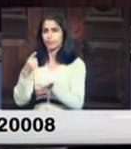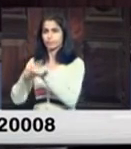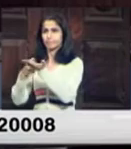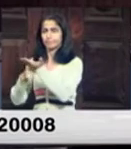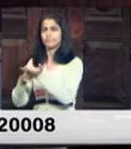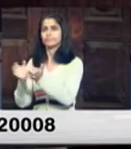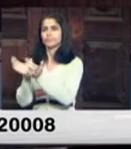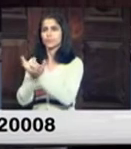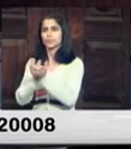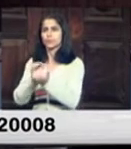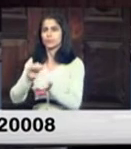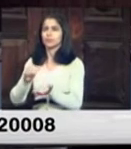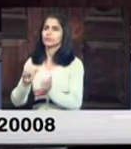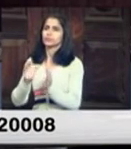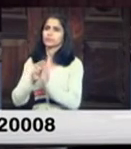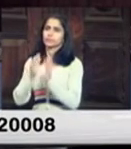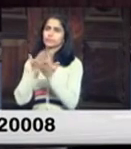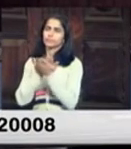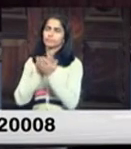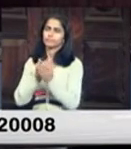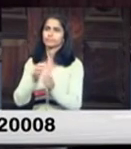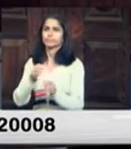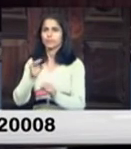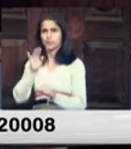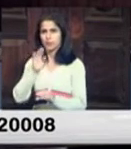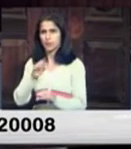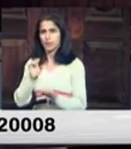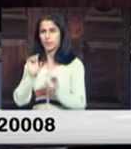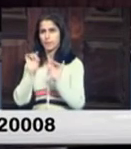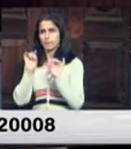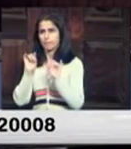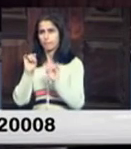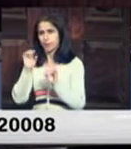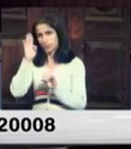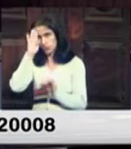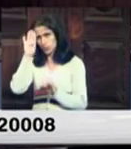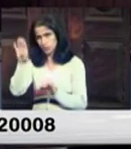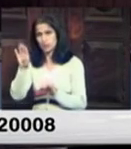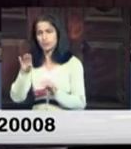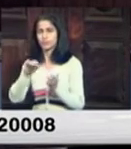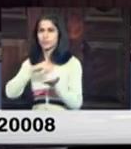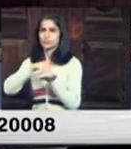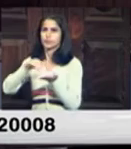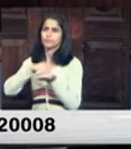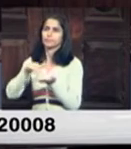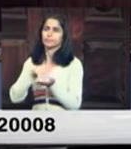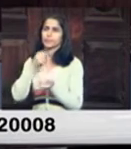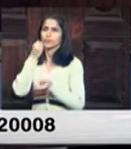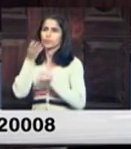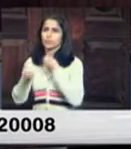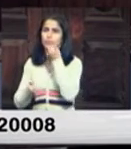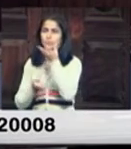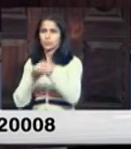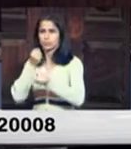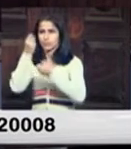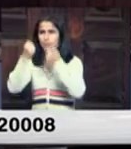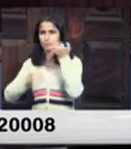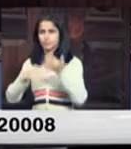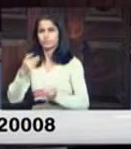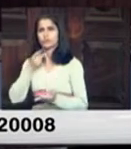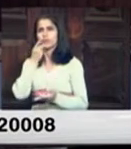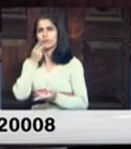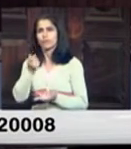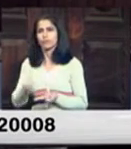na comissão, especialmente pelo secretário em sua exposição inicial, foi no sentido de